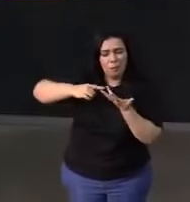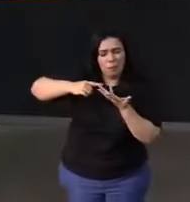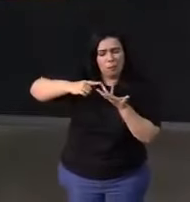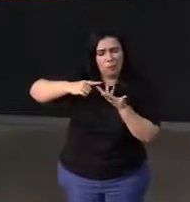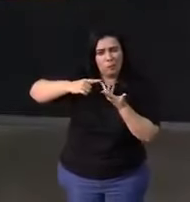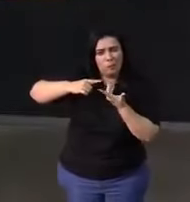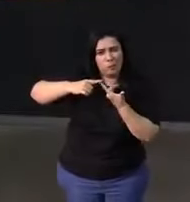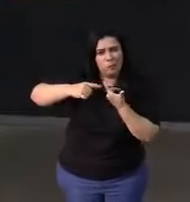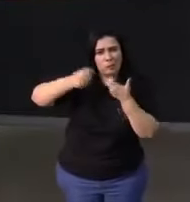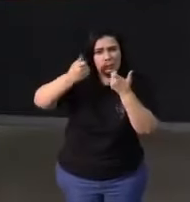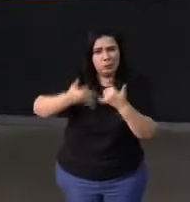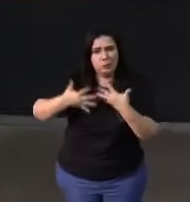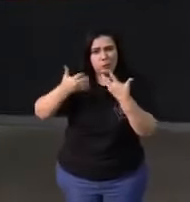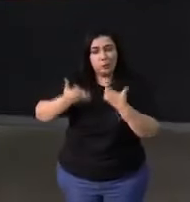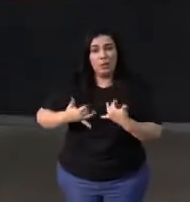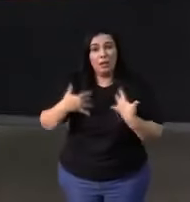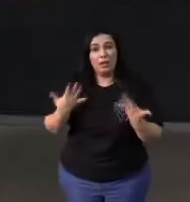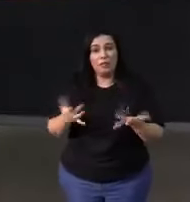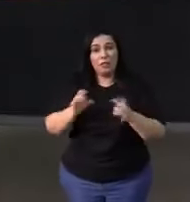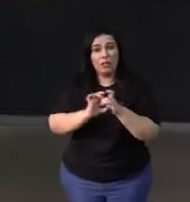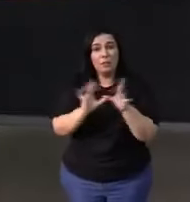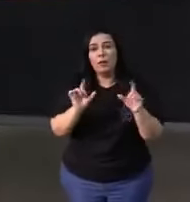vai permitir que o diabo